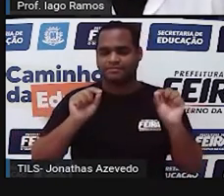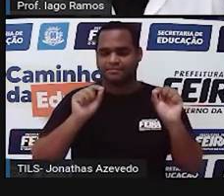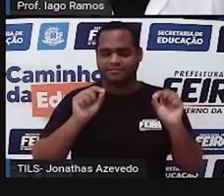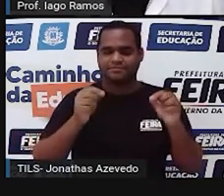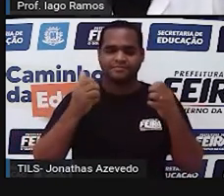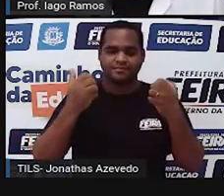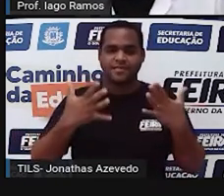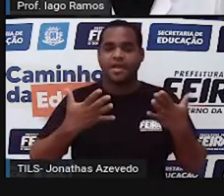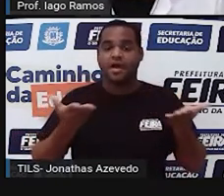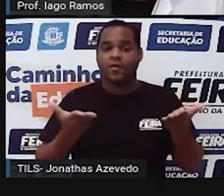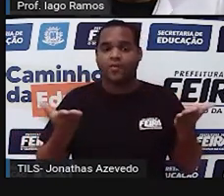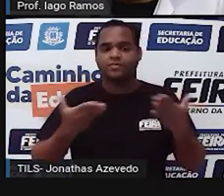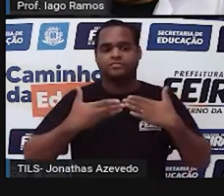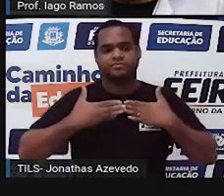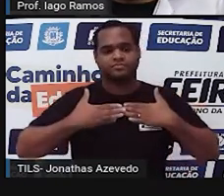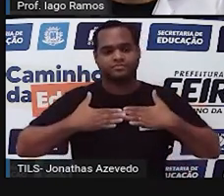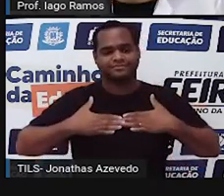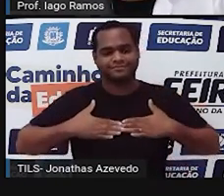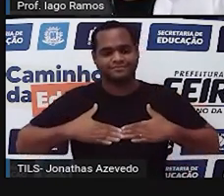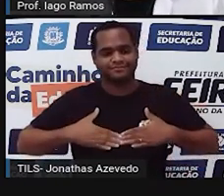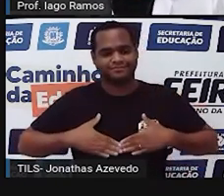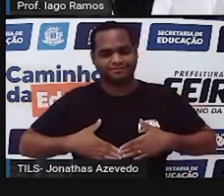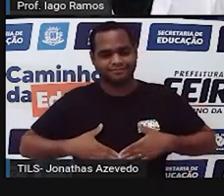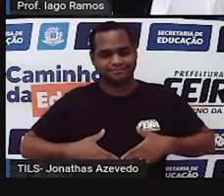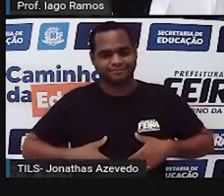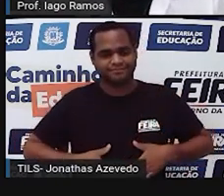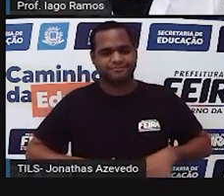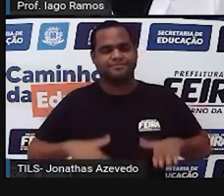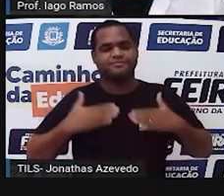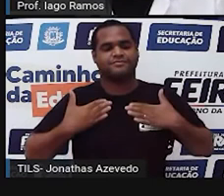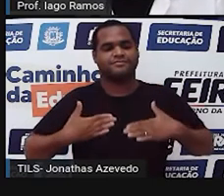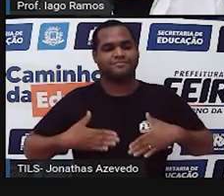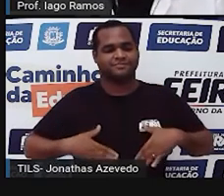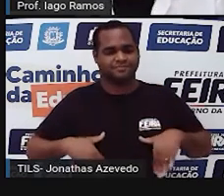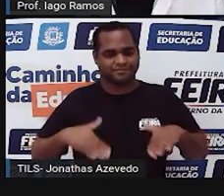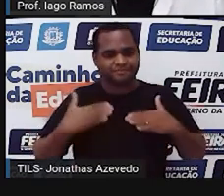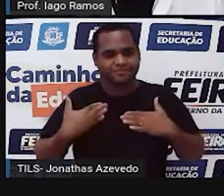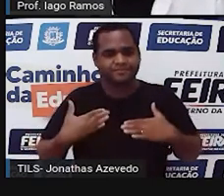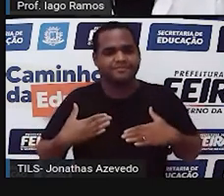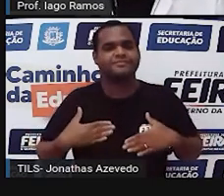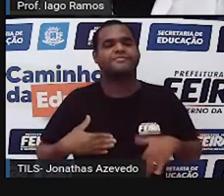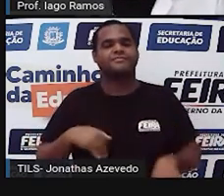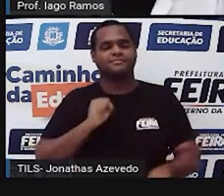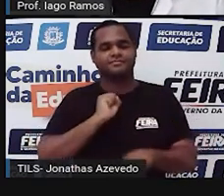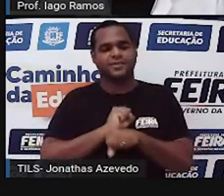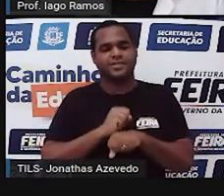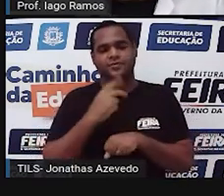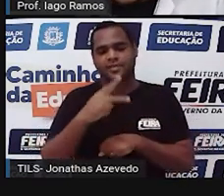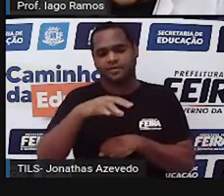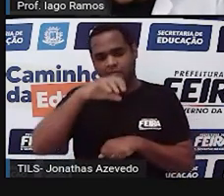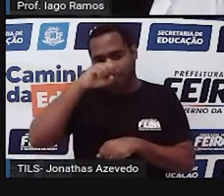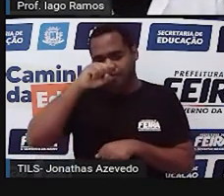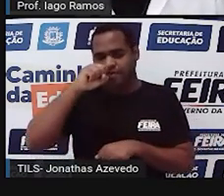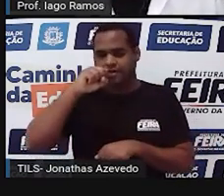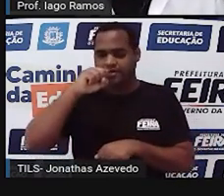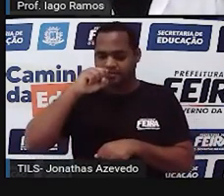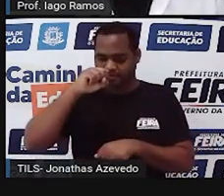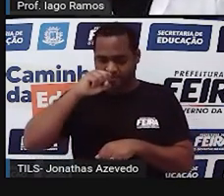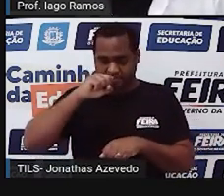vamos fazer uma pausa rapidinho tá essa pausa é aquele momento para você respirar fundo